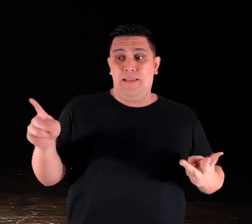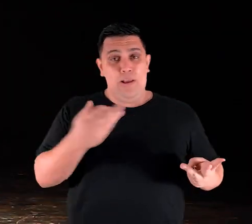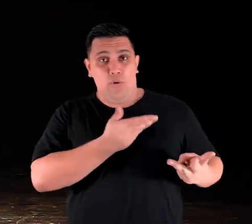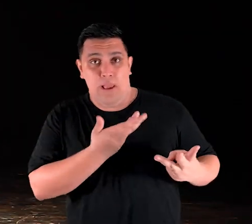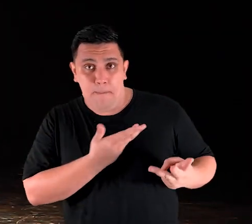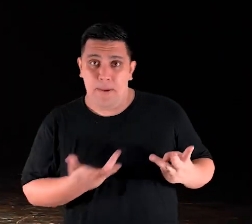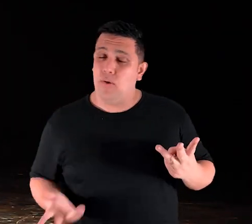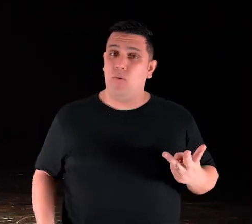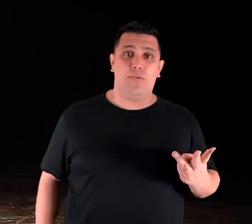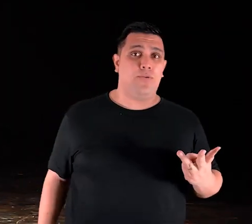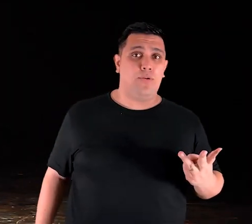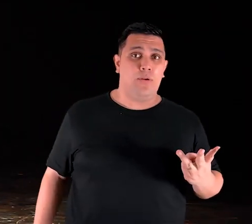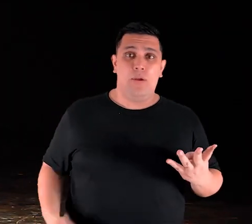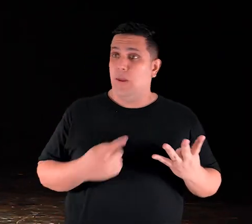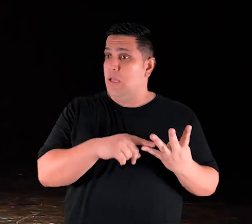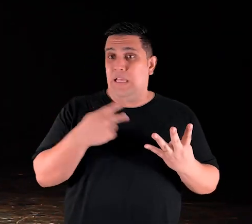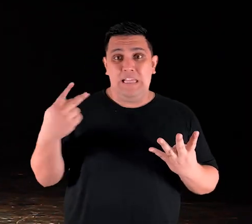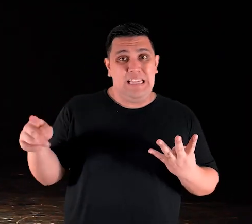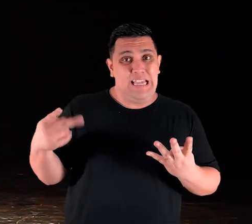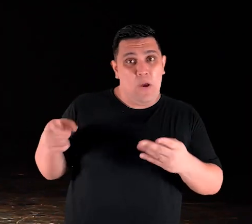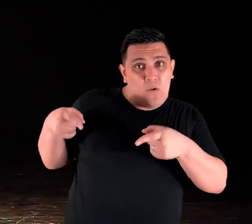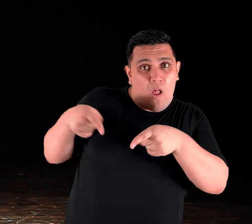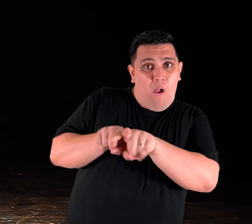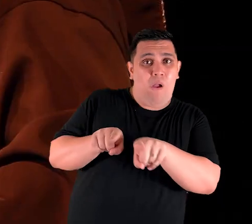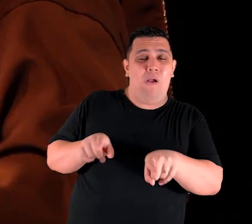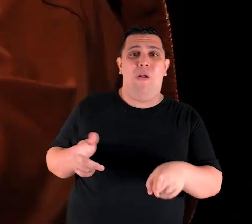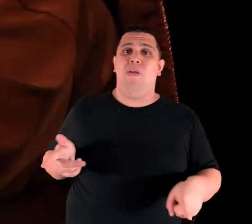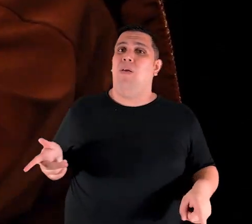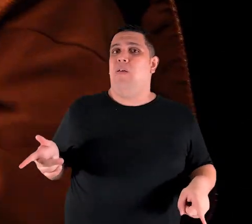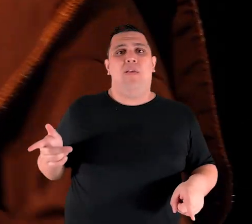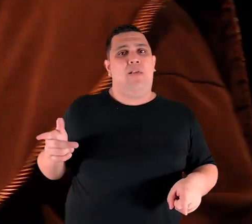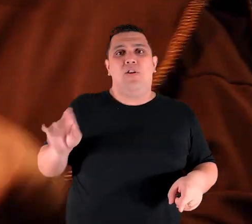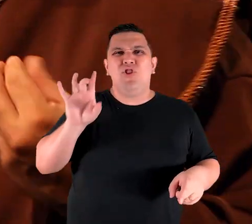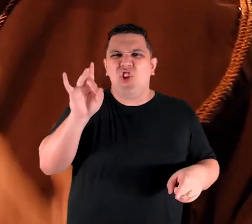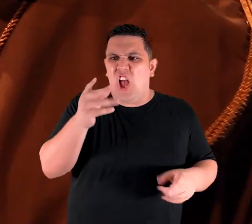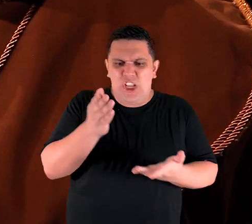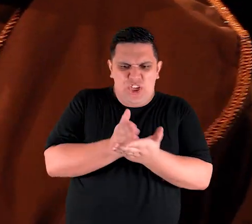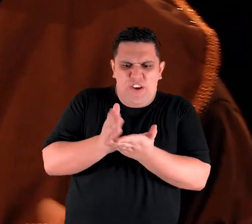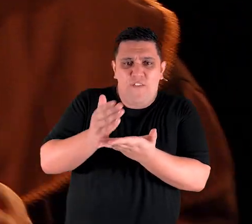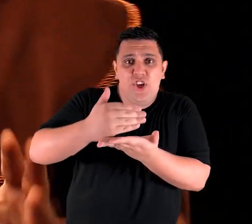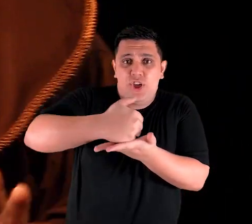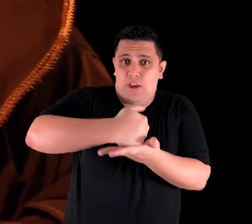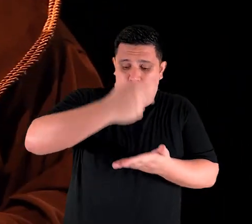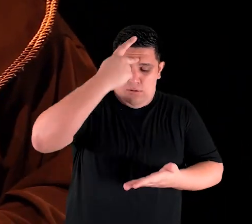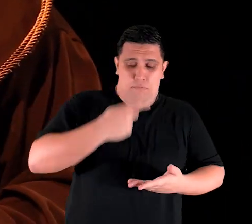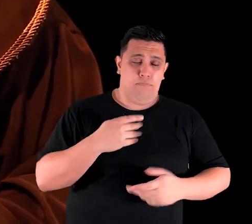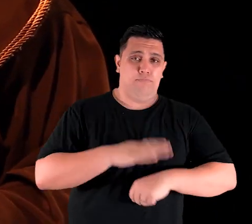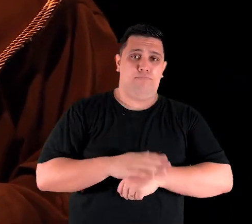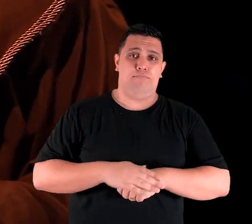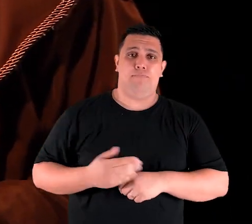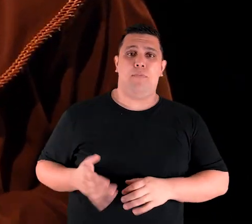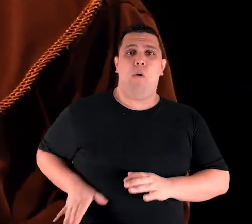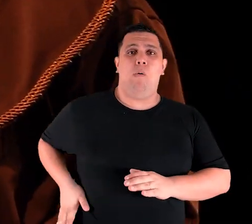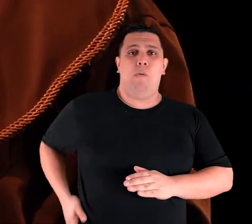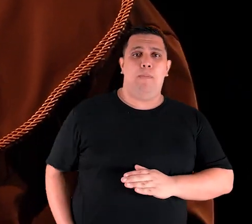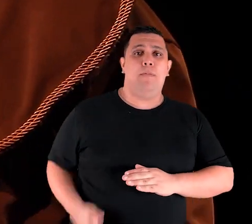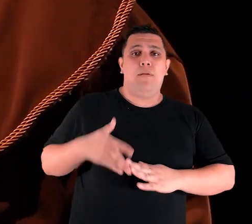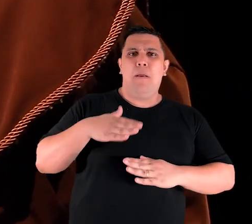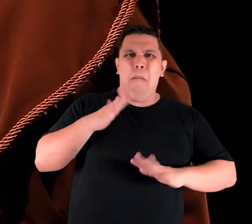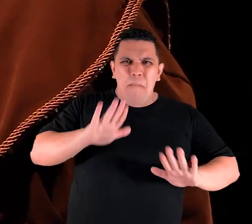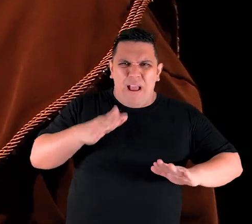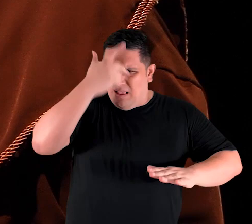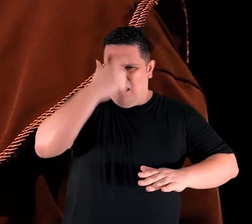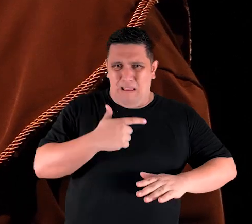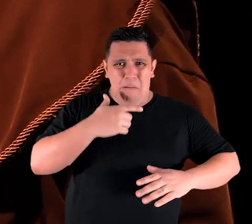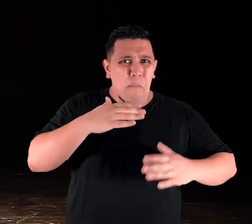amigos, seus comparsas, dividirem as riquezas entre si. Somente isso. Mas o pobre,